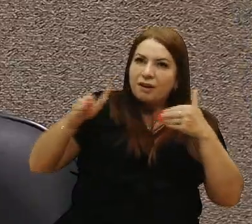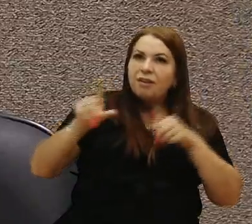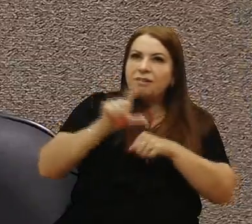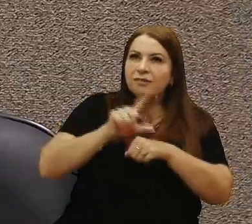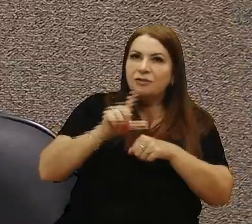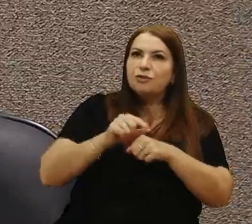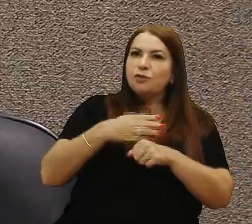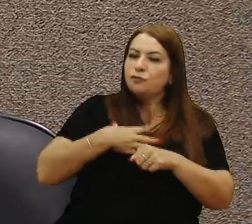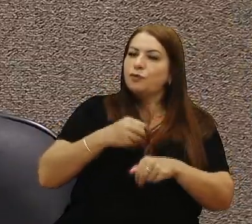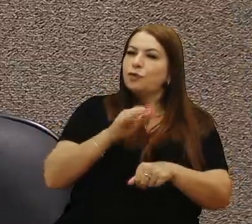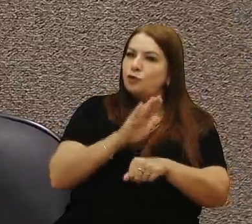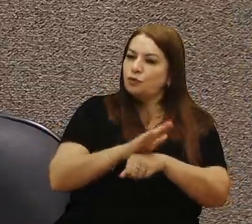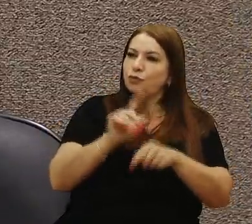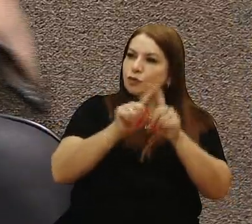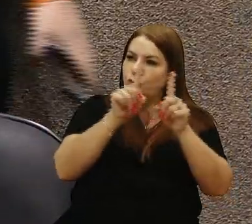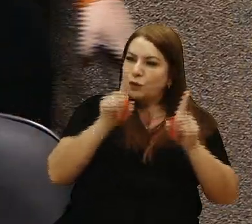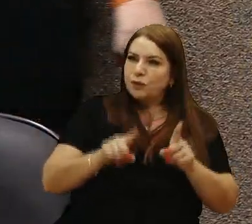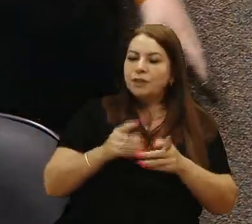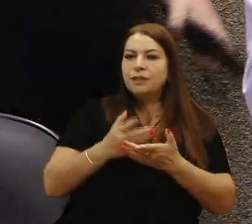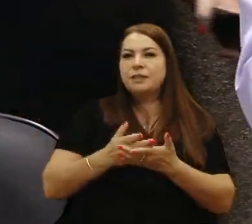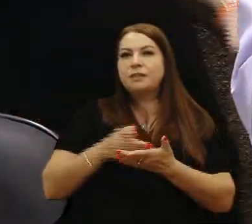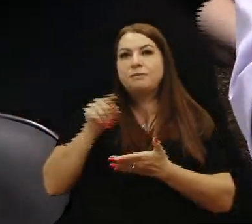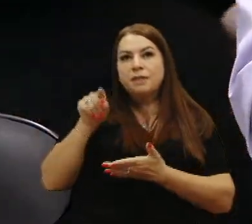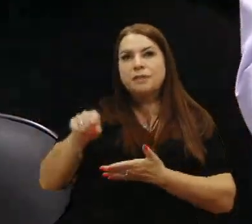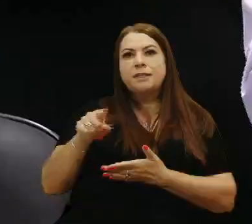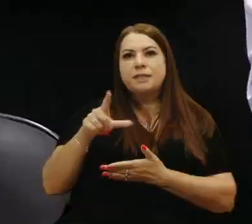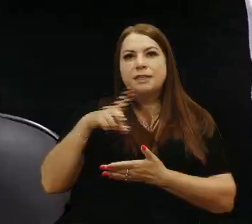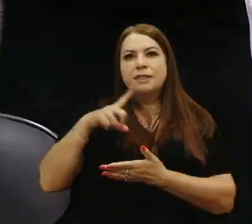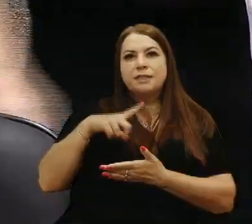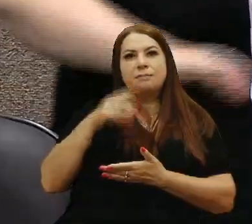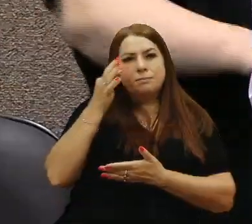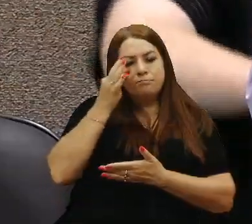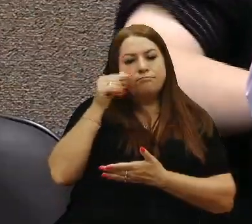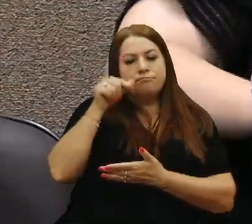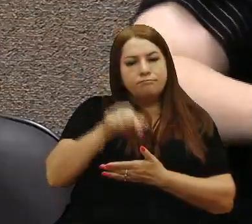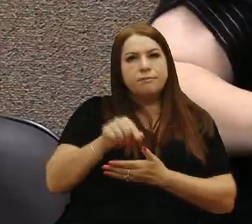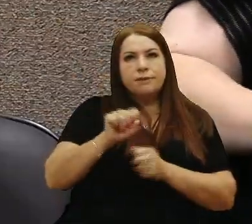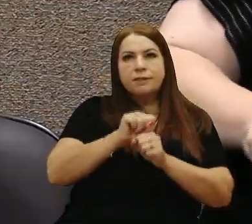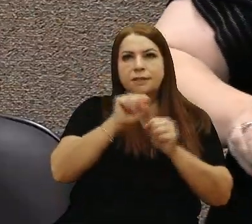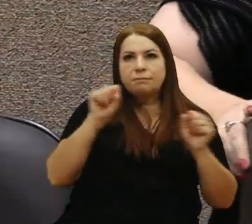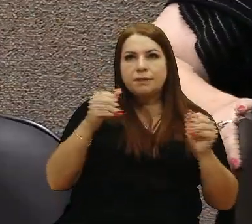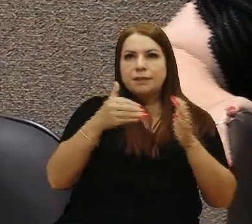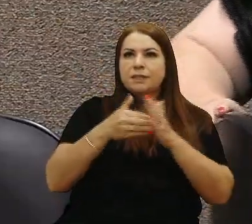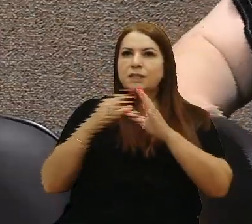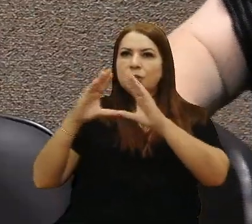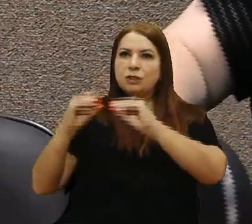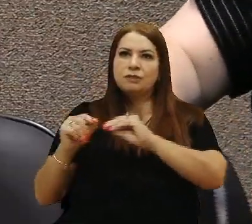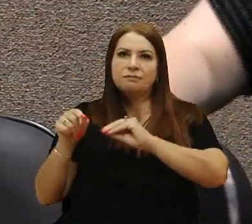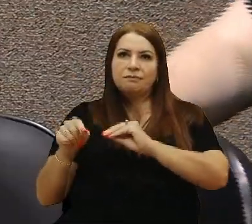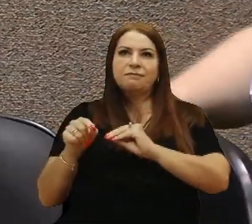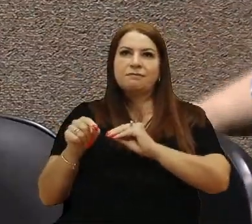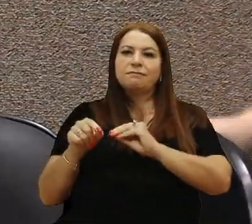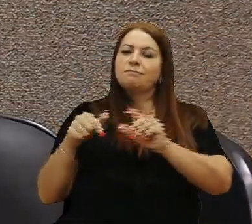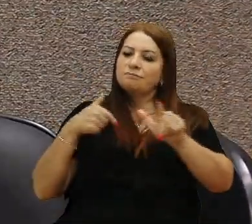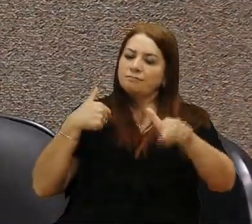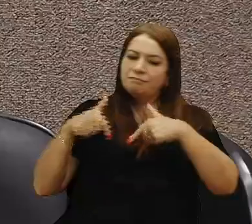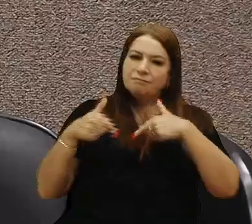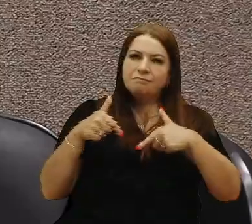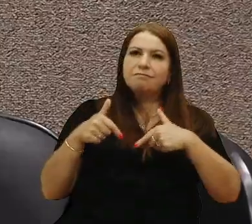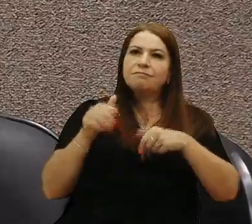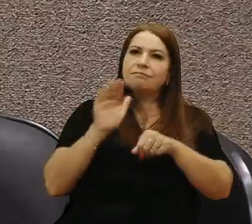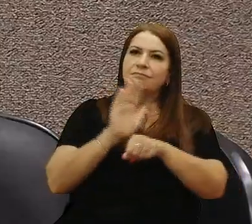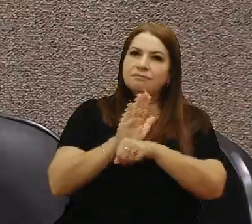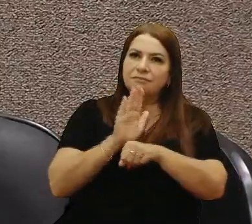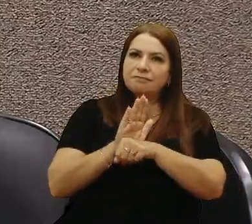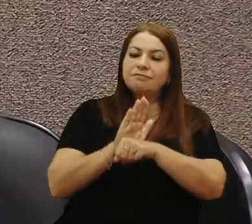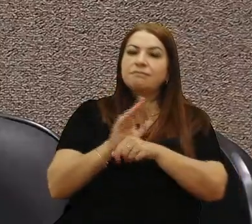filhos o ajudam, funcionários, mas ele está lá, da manhã à noite, trabalhando,